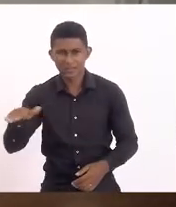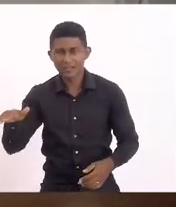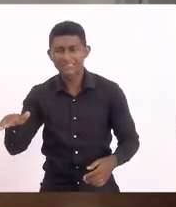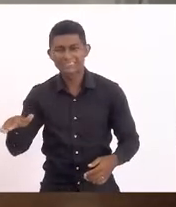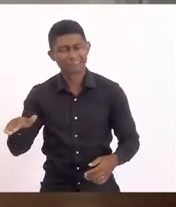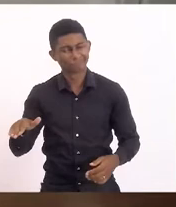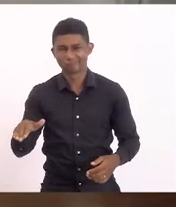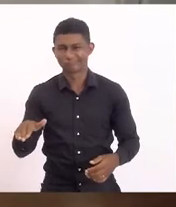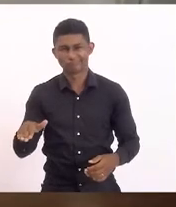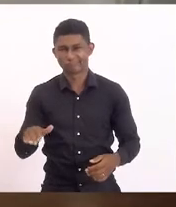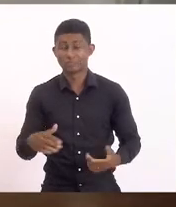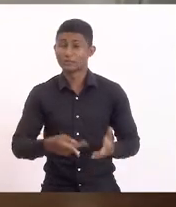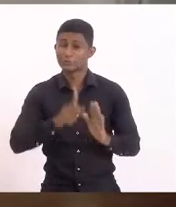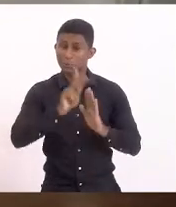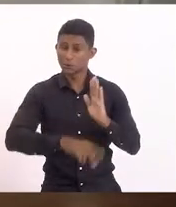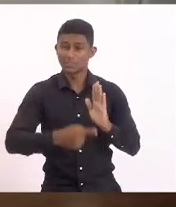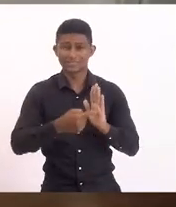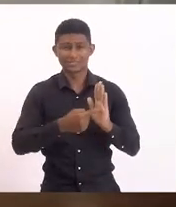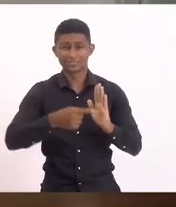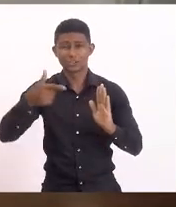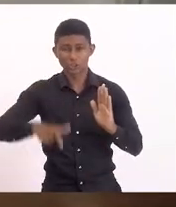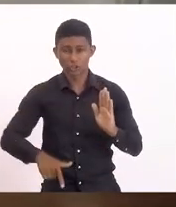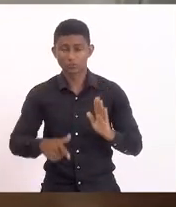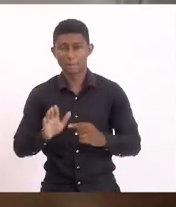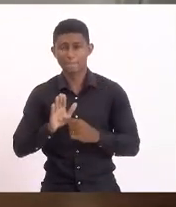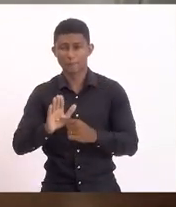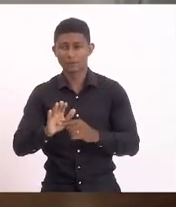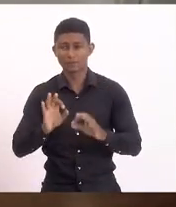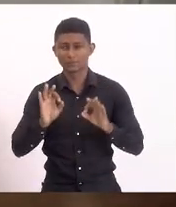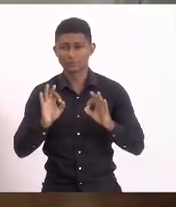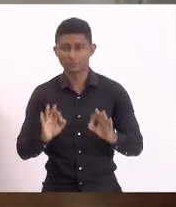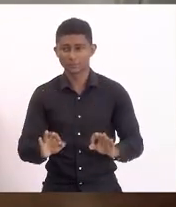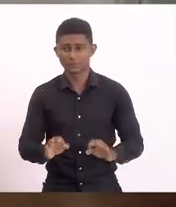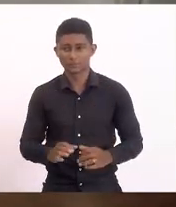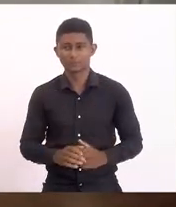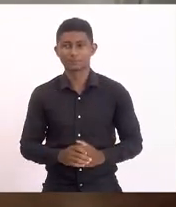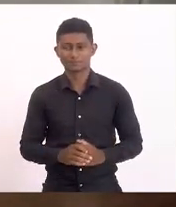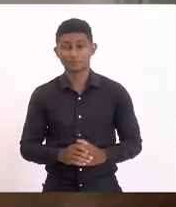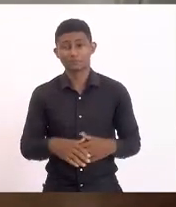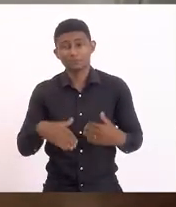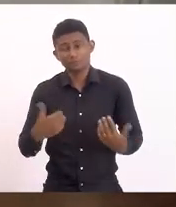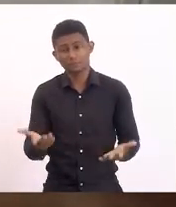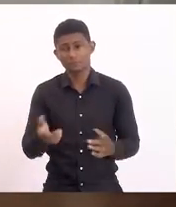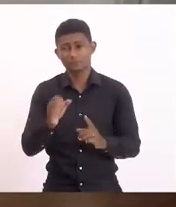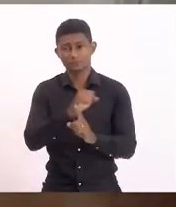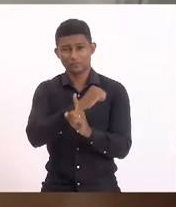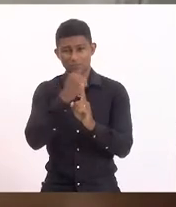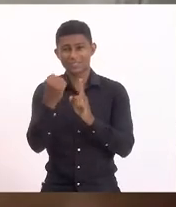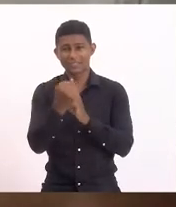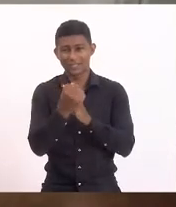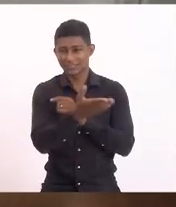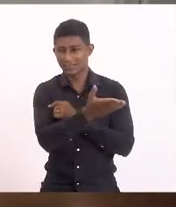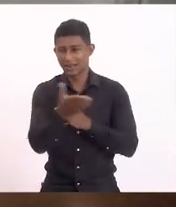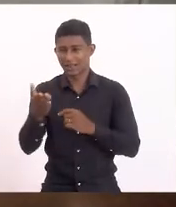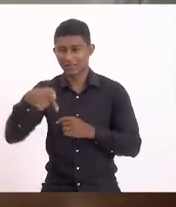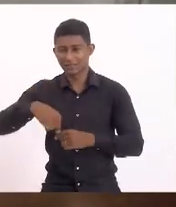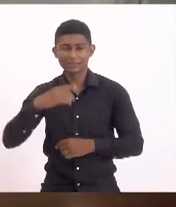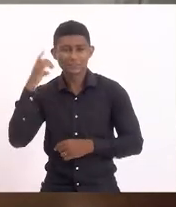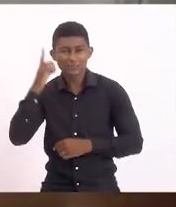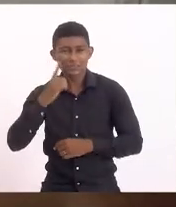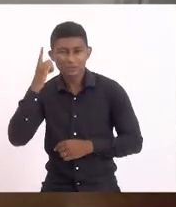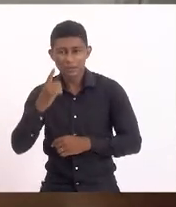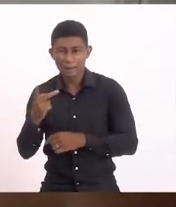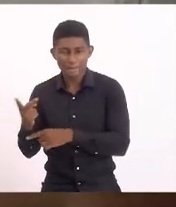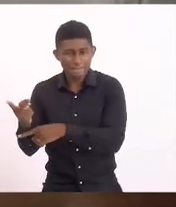é mais um exemplo. E ele é tão ruim, mas tão ruim, que a sociedade vem procurar os deputados para